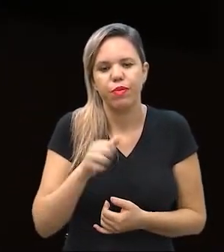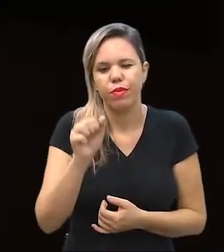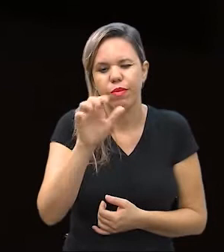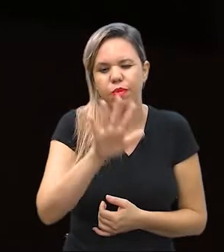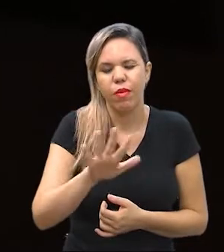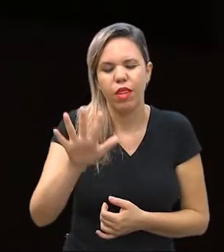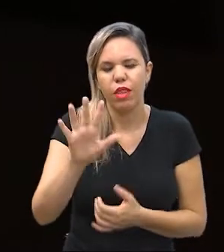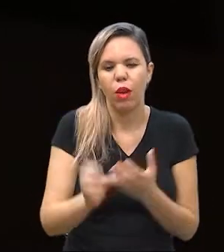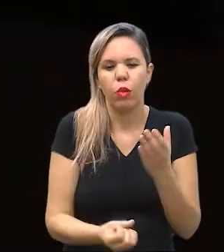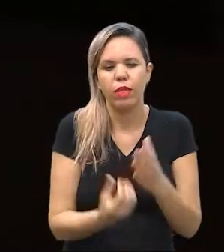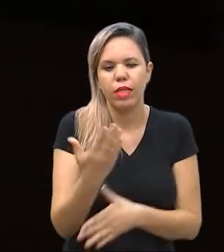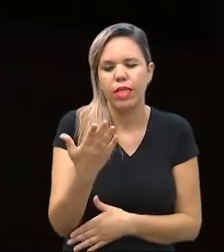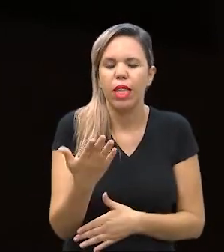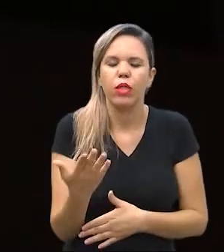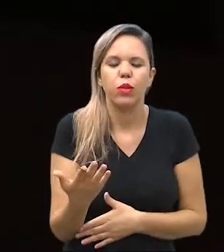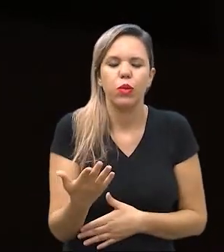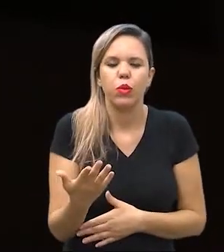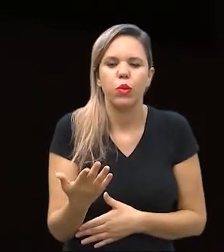cenário hoje